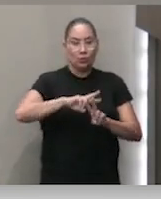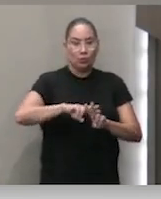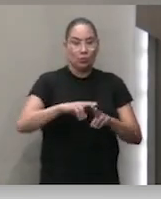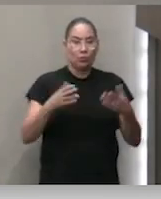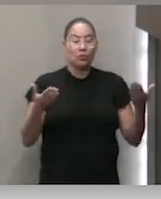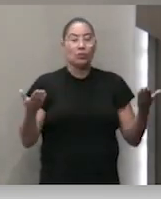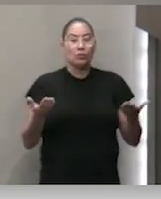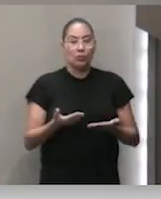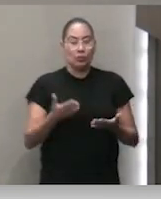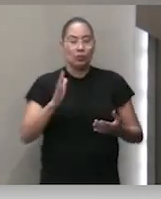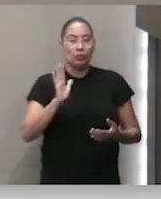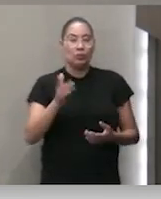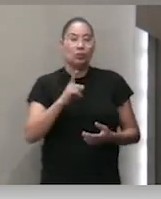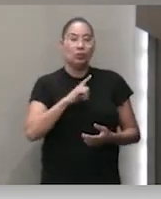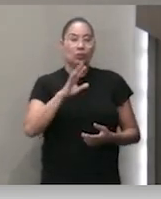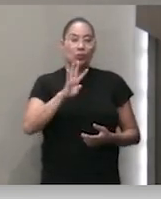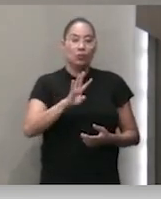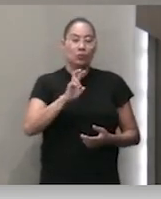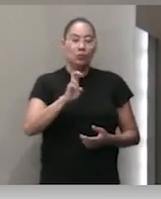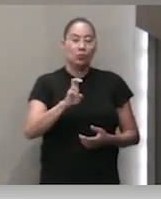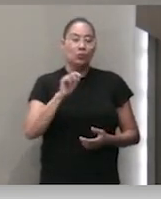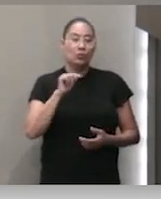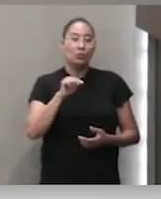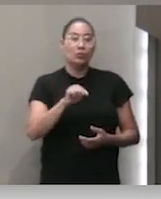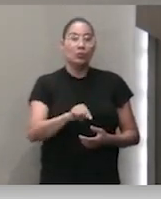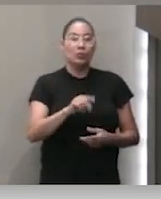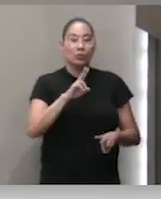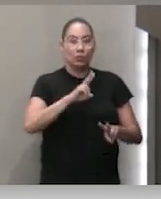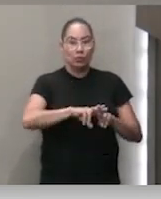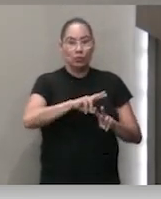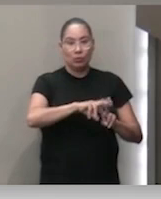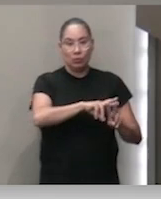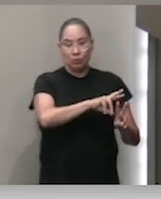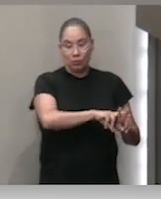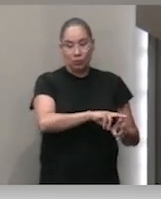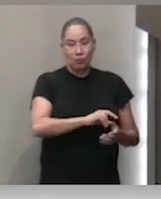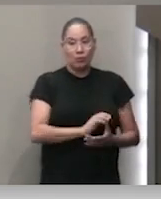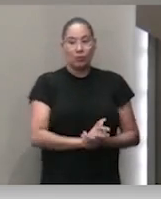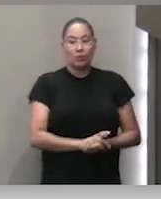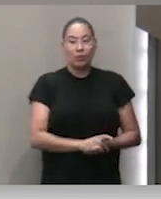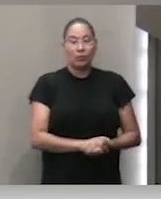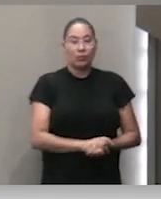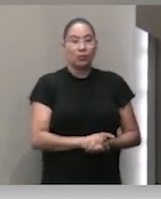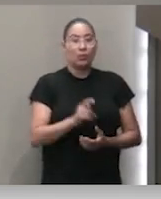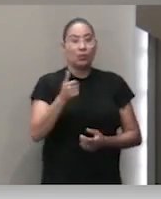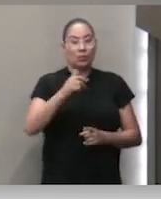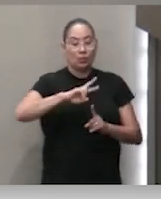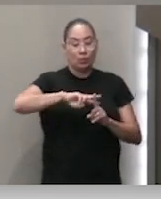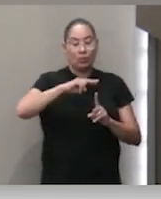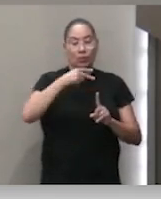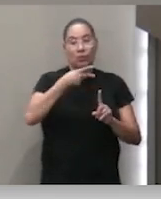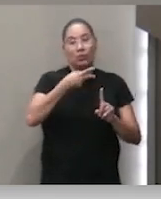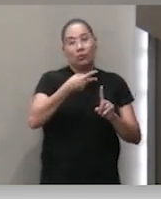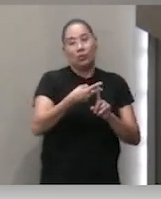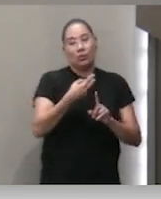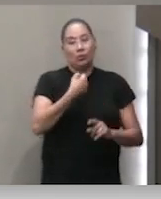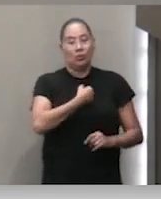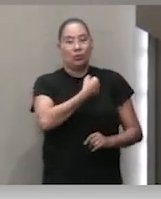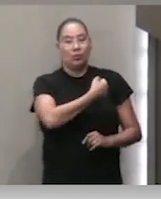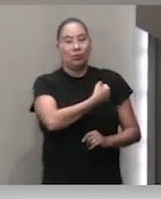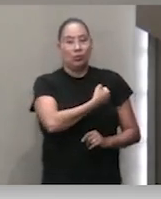hoje já se passam de 45 mil detentos. Exatamente. Quase se dobrou o número